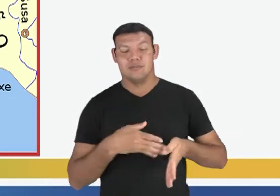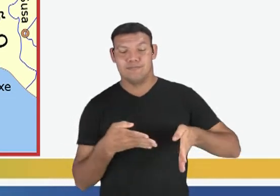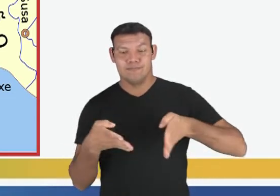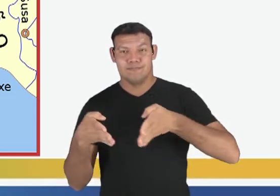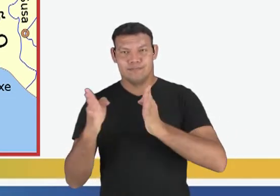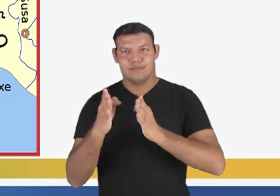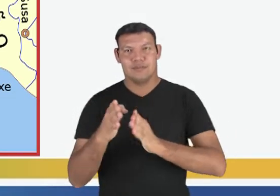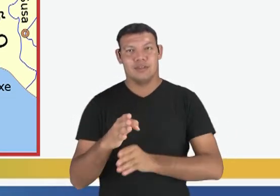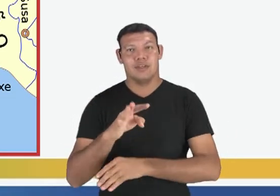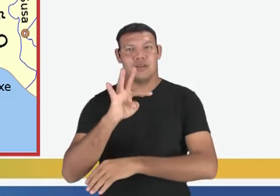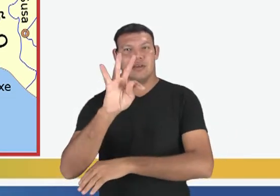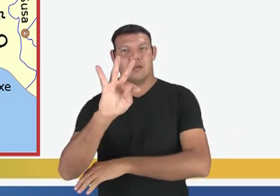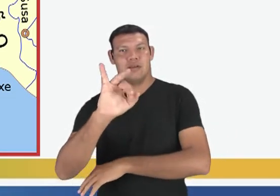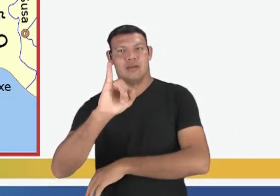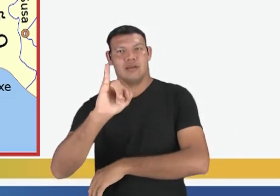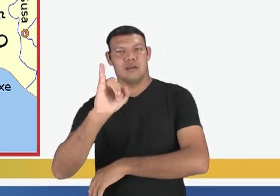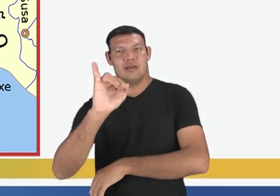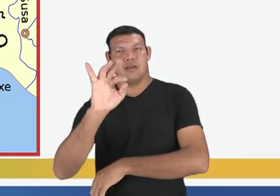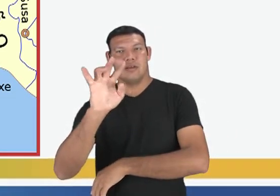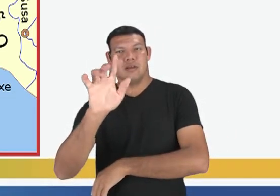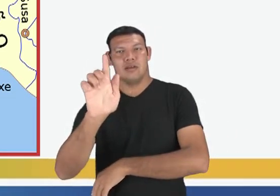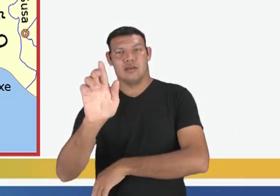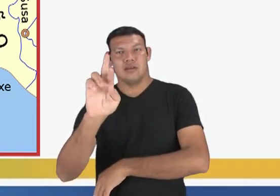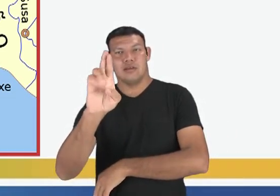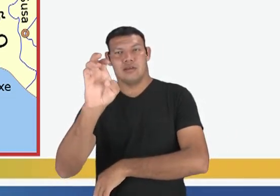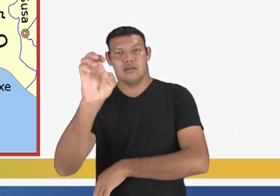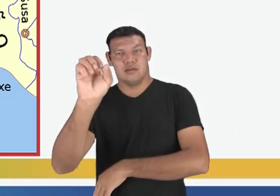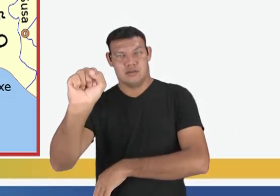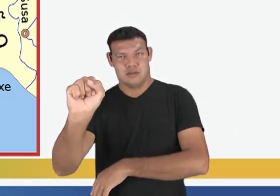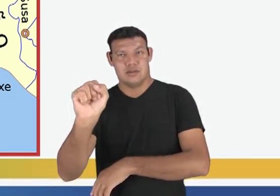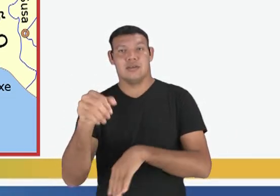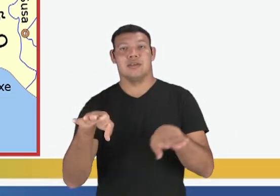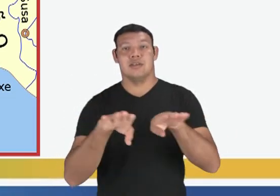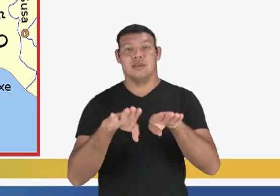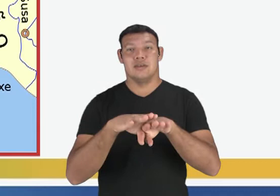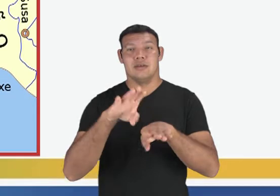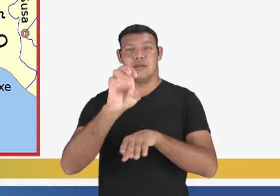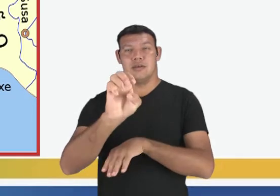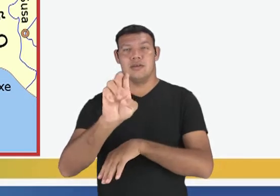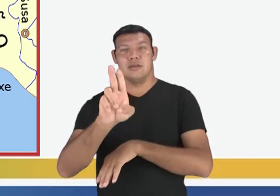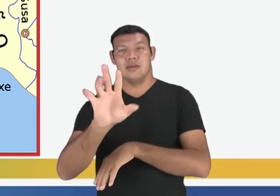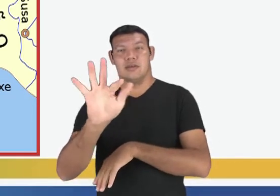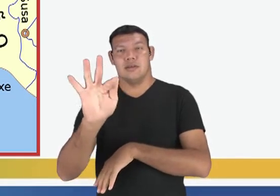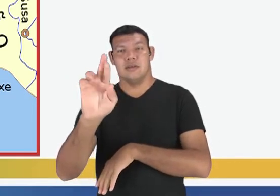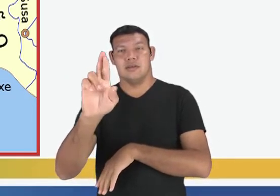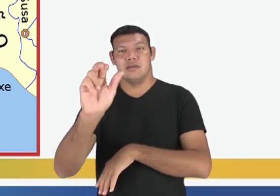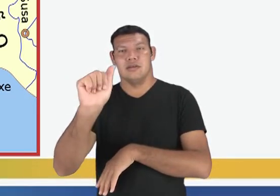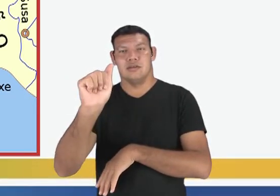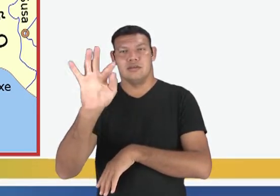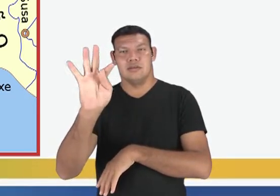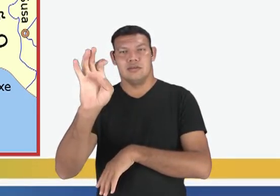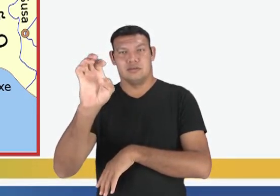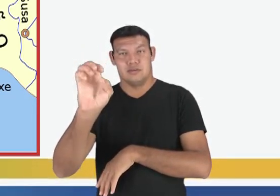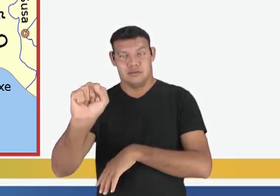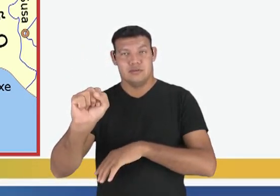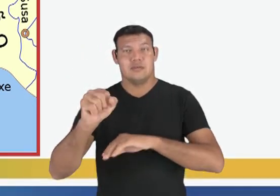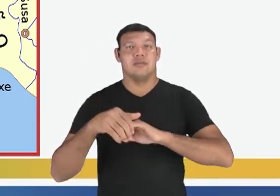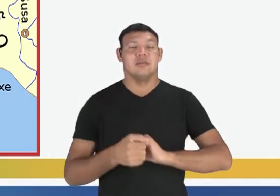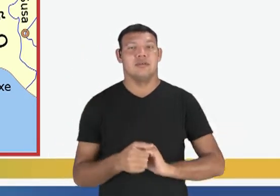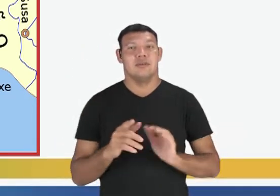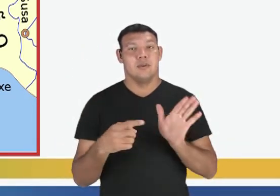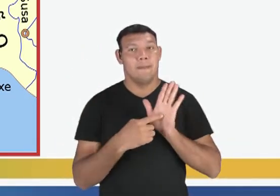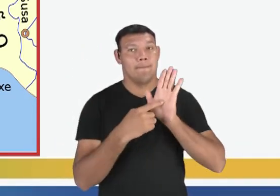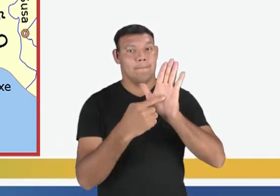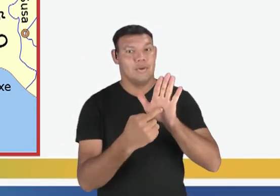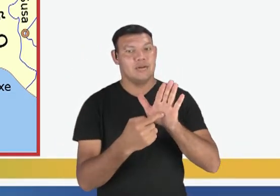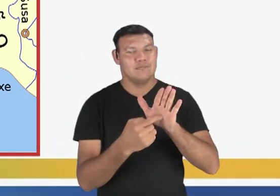e Eufrates, próximo aí ao nome Babilônia, logo acima tem Tigres e Eufrates. E aí mostra que